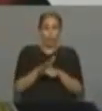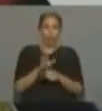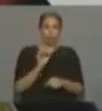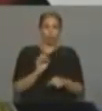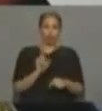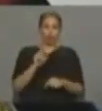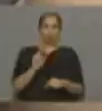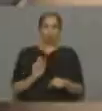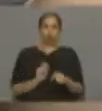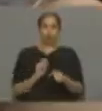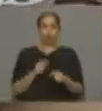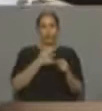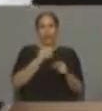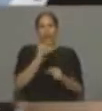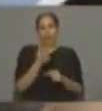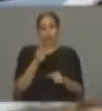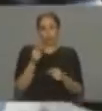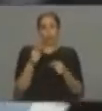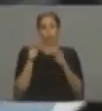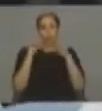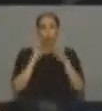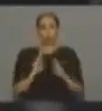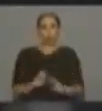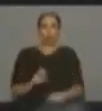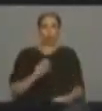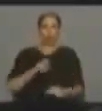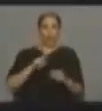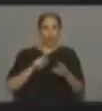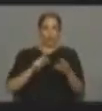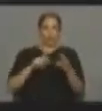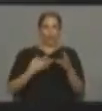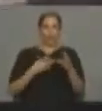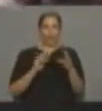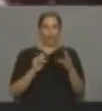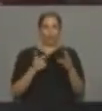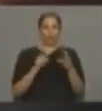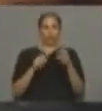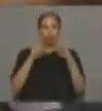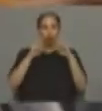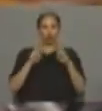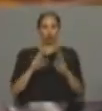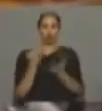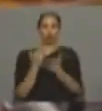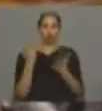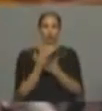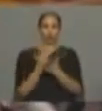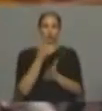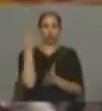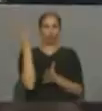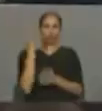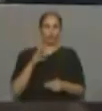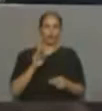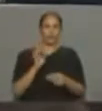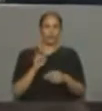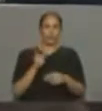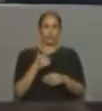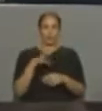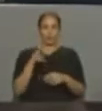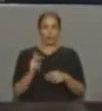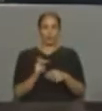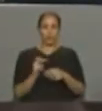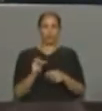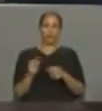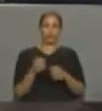estudiosos de sua obra rosa simas e ana cristina justus de trabalhos e culturais fátima mota gol gremista rafael carvalho